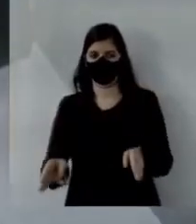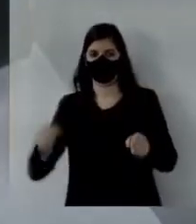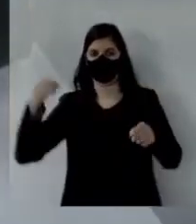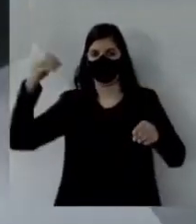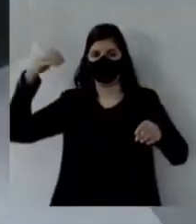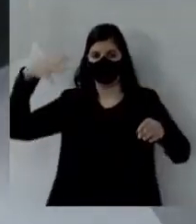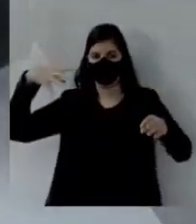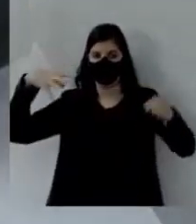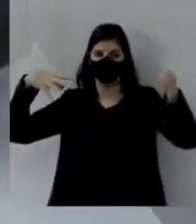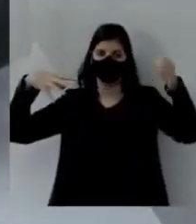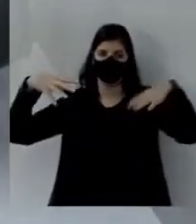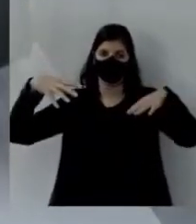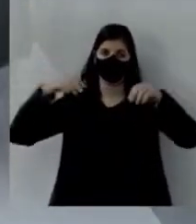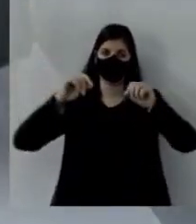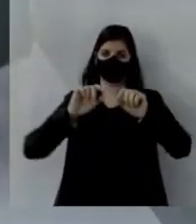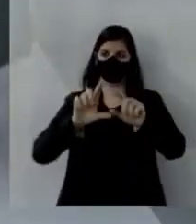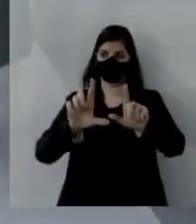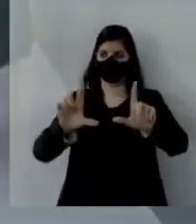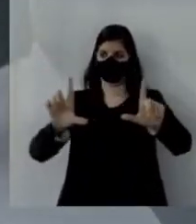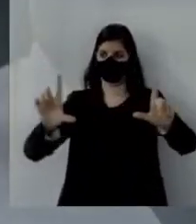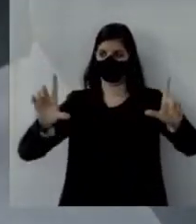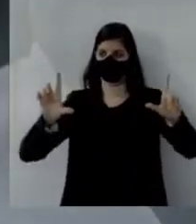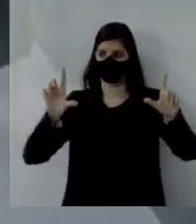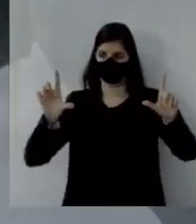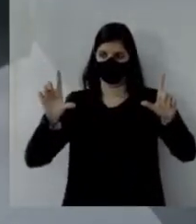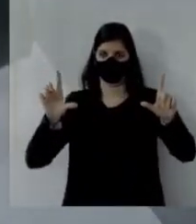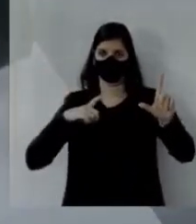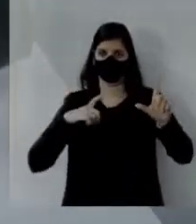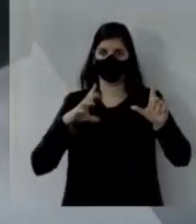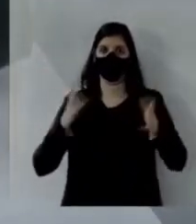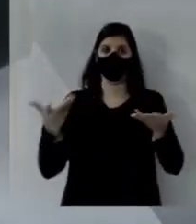iluminação, o painel, a gente fez